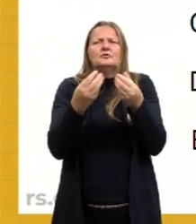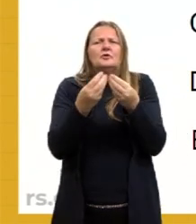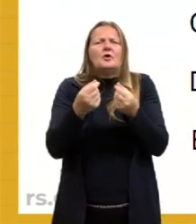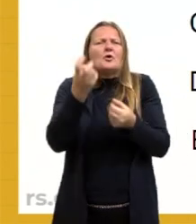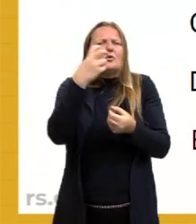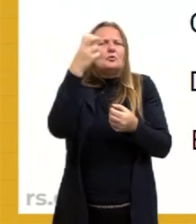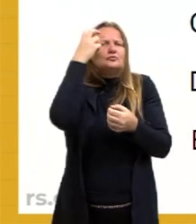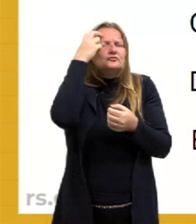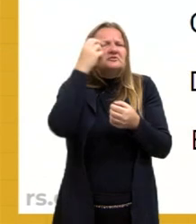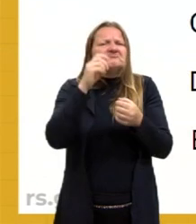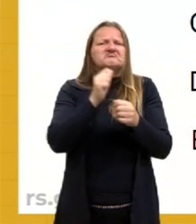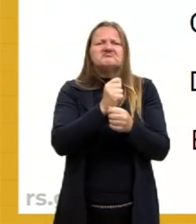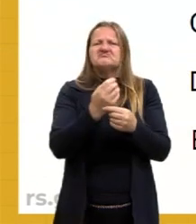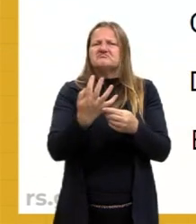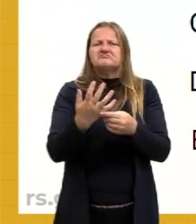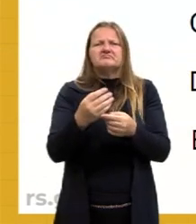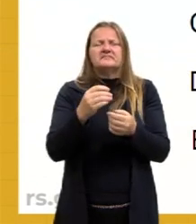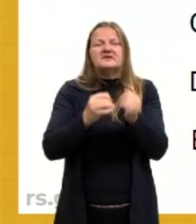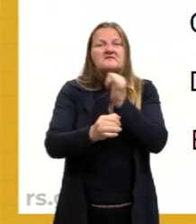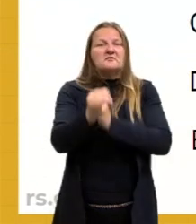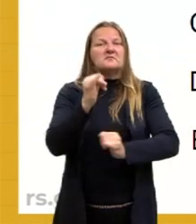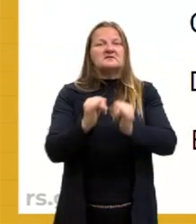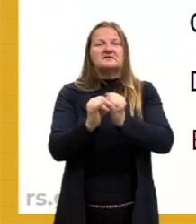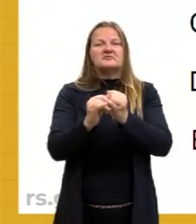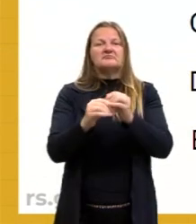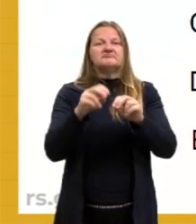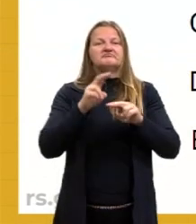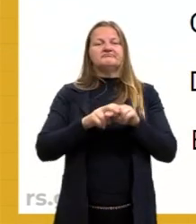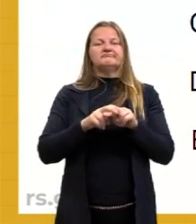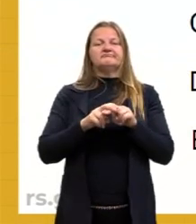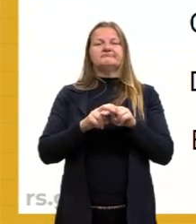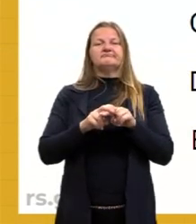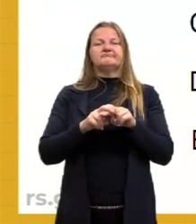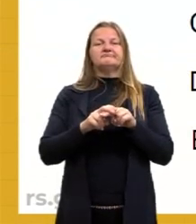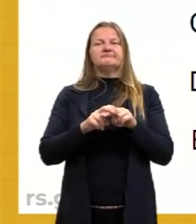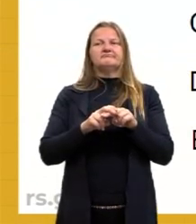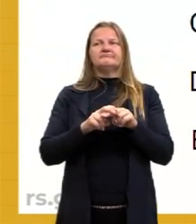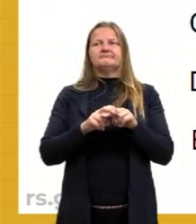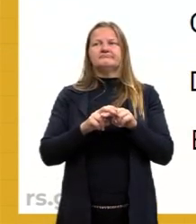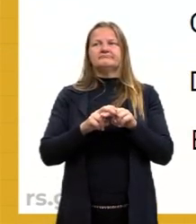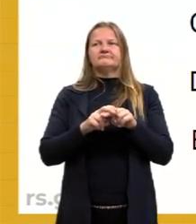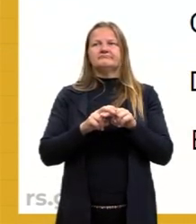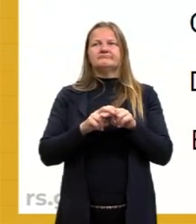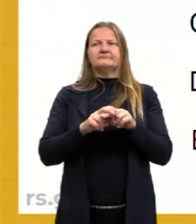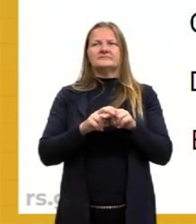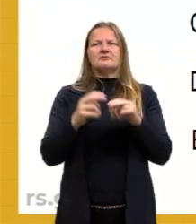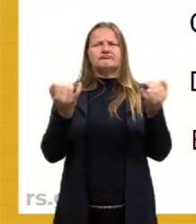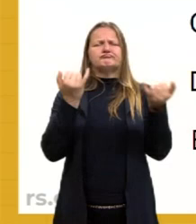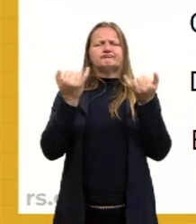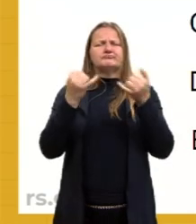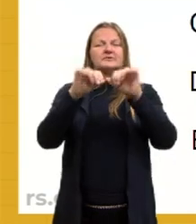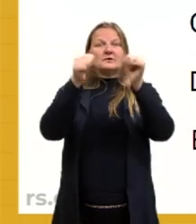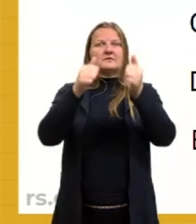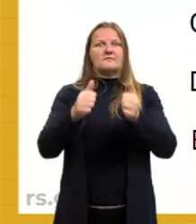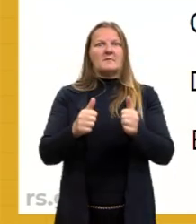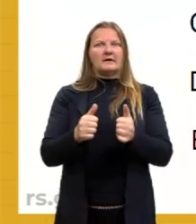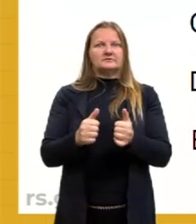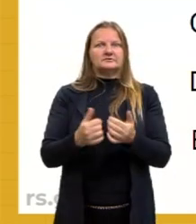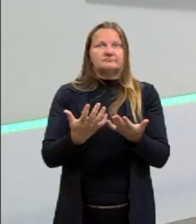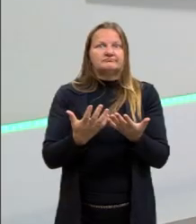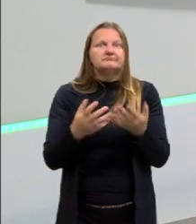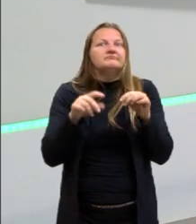cultura alfabetizada que na era da informação está centrada no mundo dos sons e das imagens Será que hoje